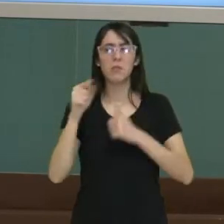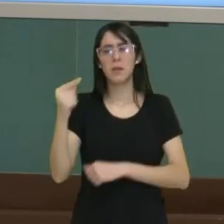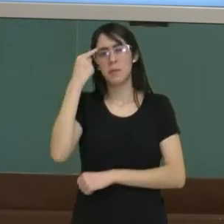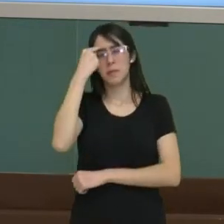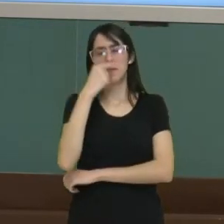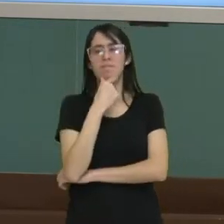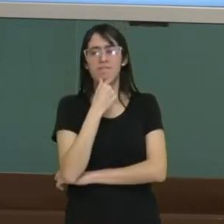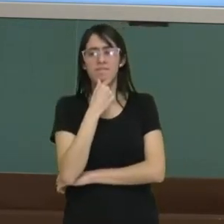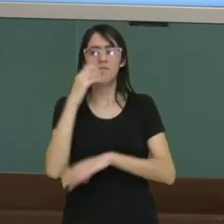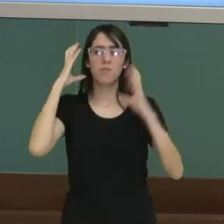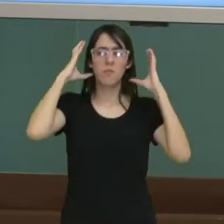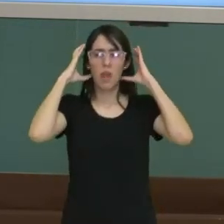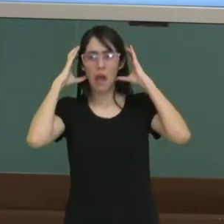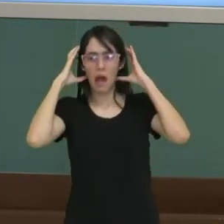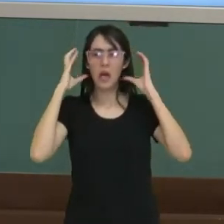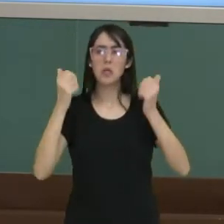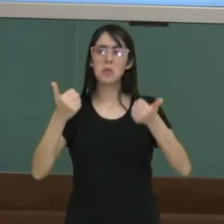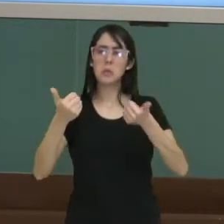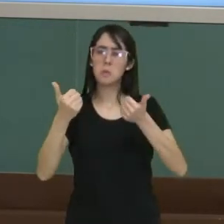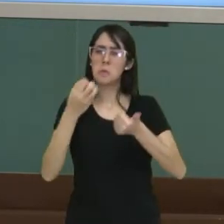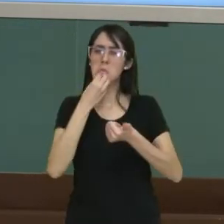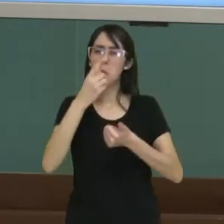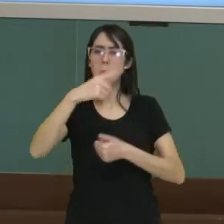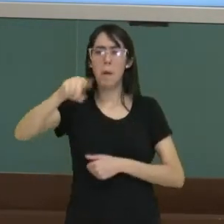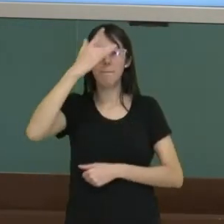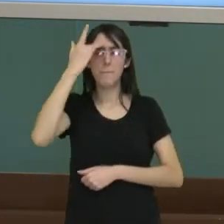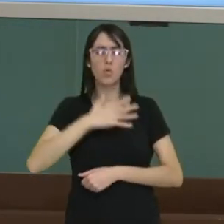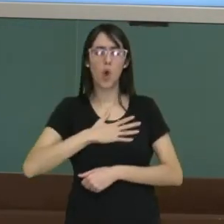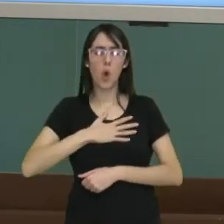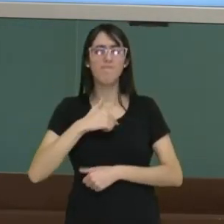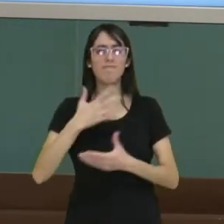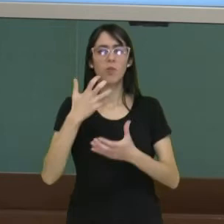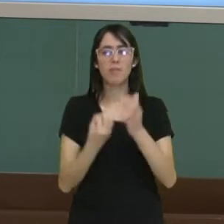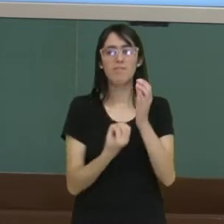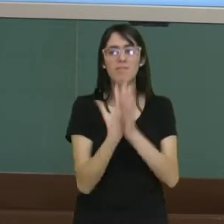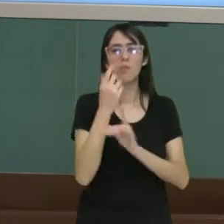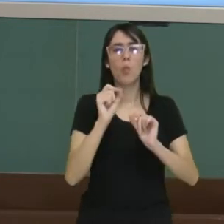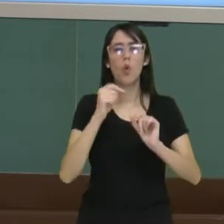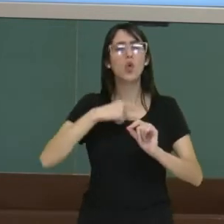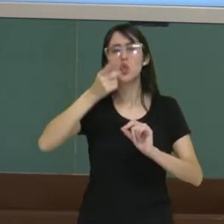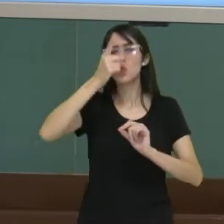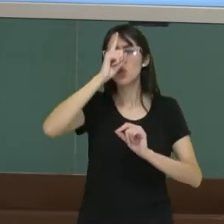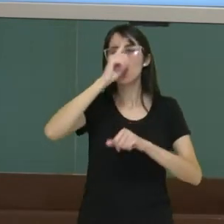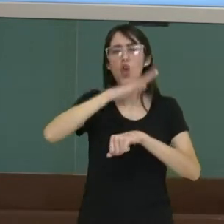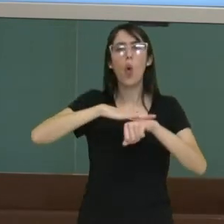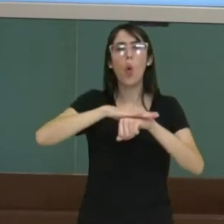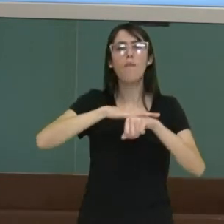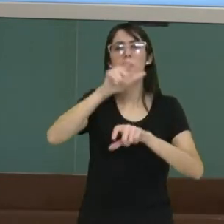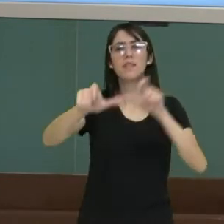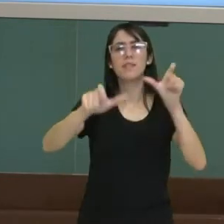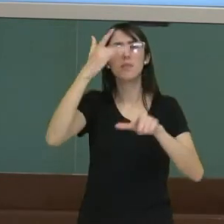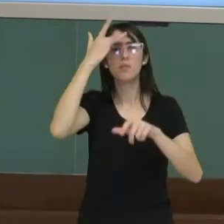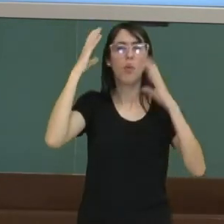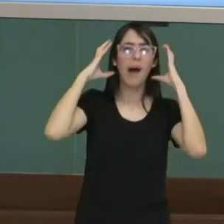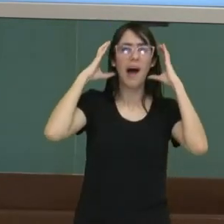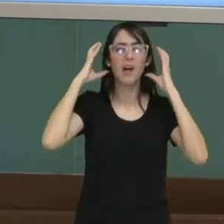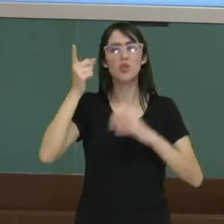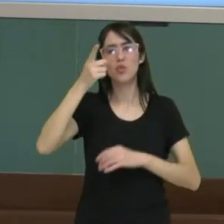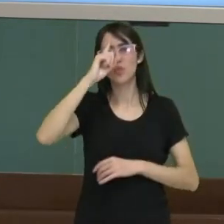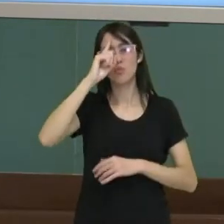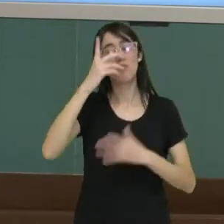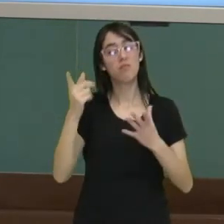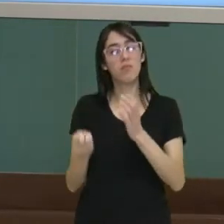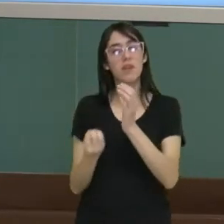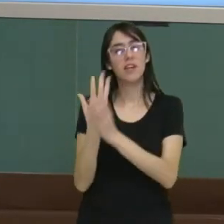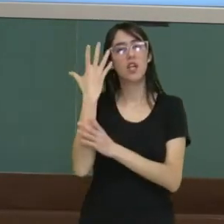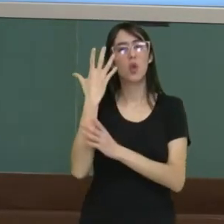fazendo um sucessão, hein? E se eu criasse um programa que eu pudesse falar com o pessoal todo dia? Eu acho que eu vou fazer um programa. Vai se chamar A Voz do